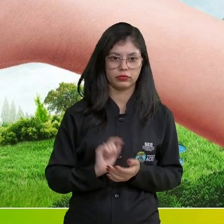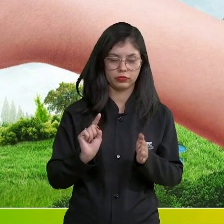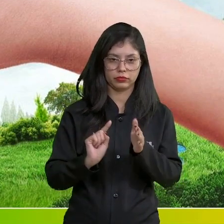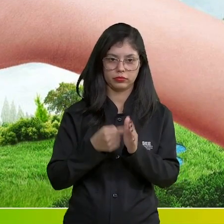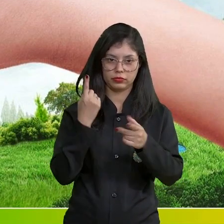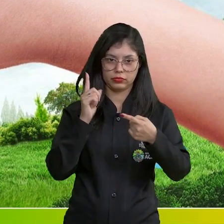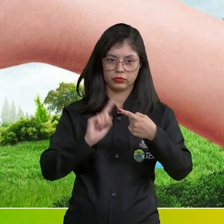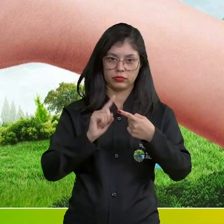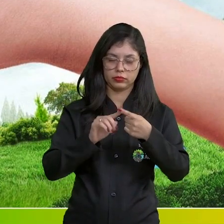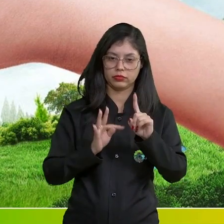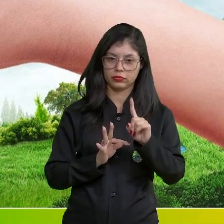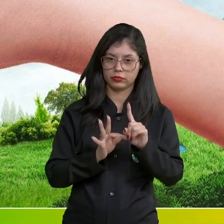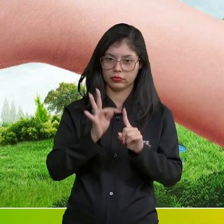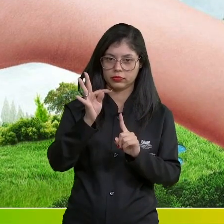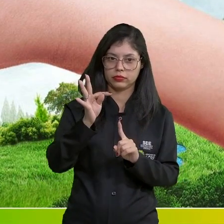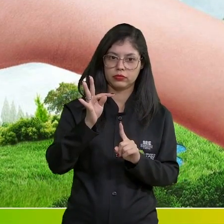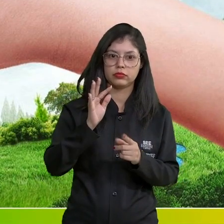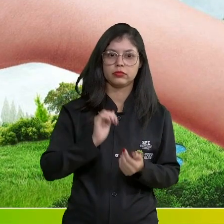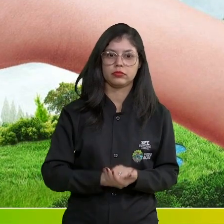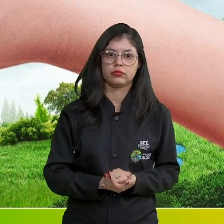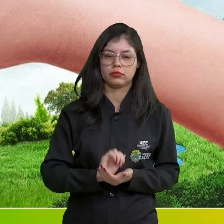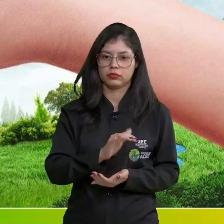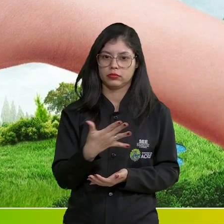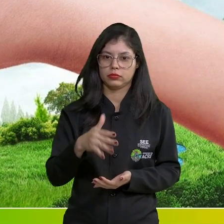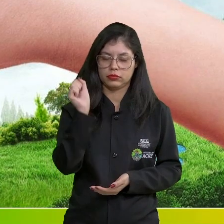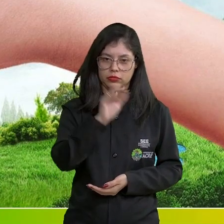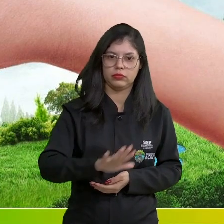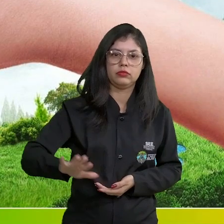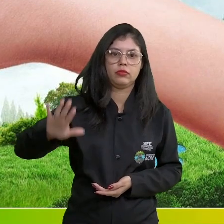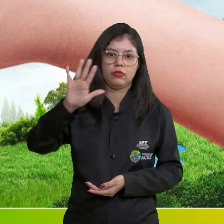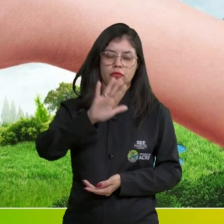Primeiro, a gente tem um aumento da temperatura média global.